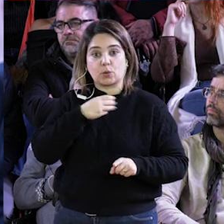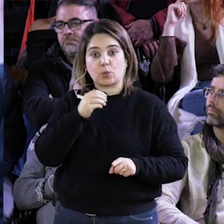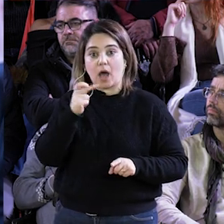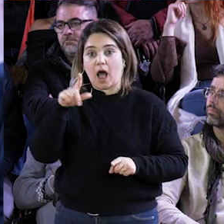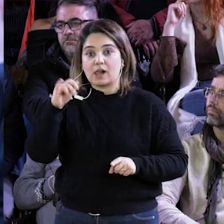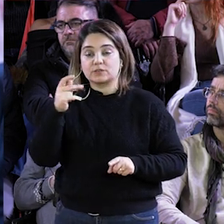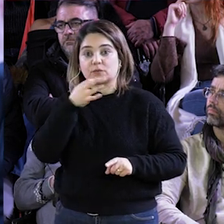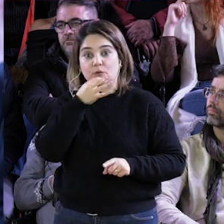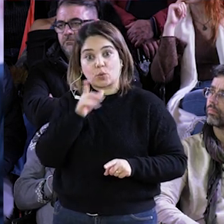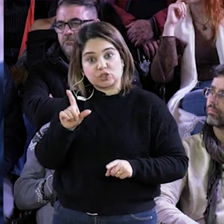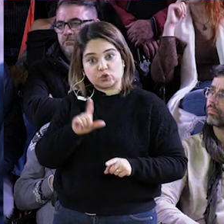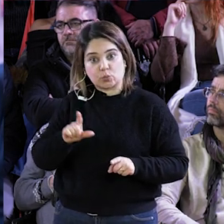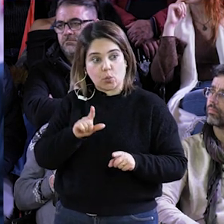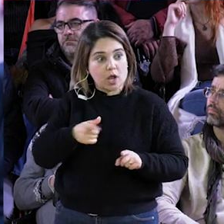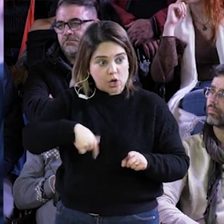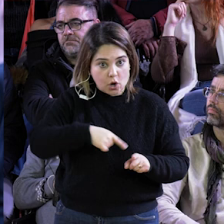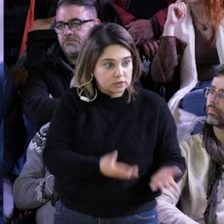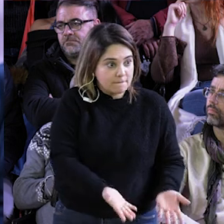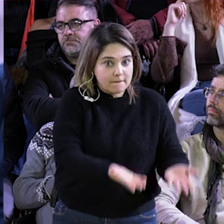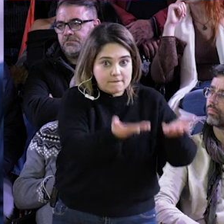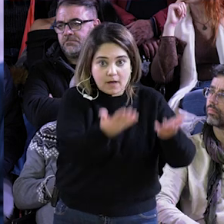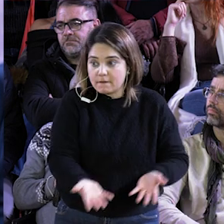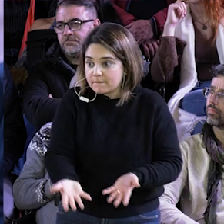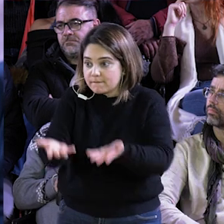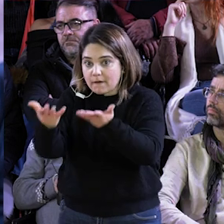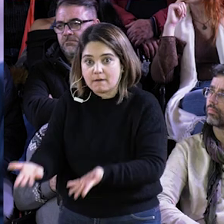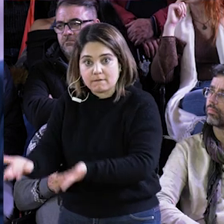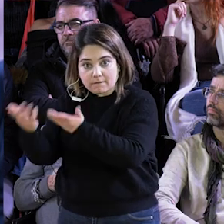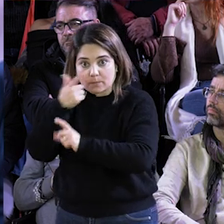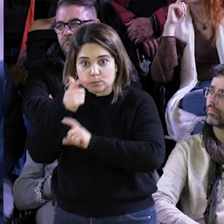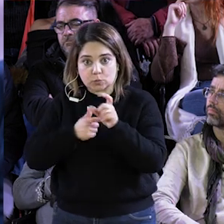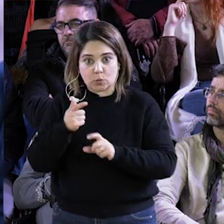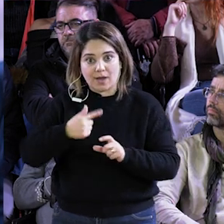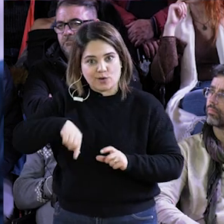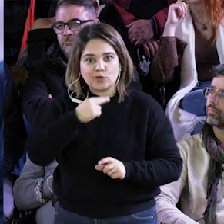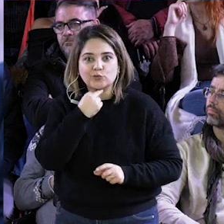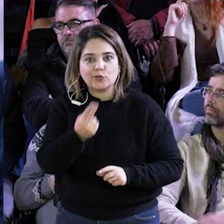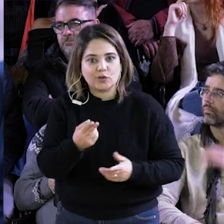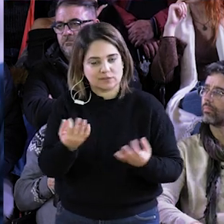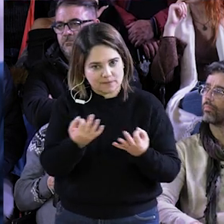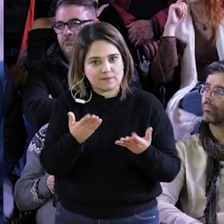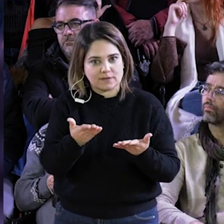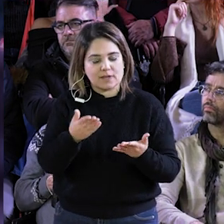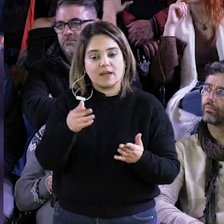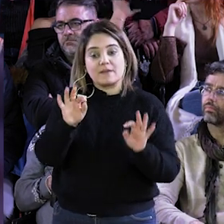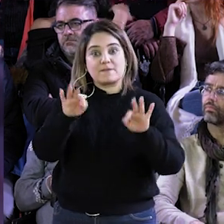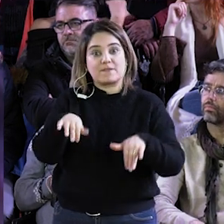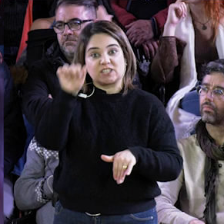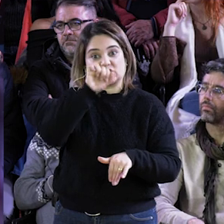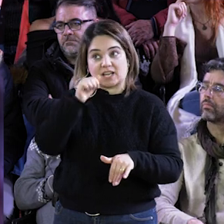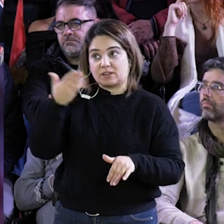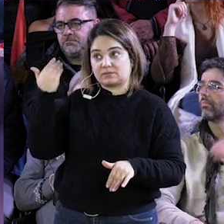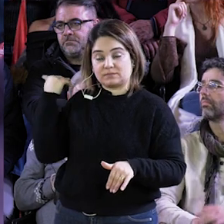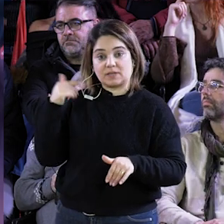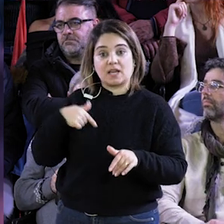erguer do chão os temerosos. Há de ser para isso que ela serve. E às vezes serve. No fim de janeiro, no dia em que apresentámos a lista aqui no